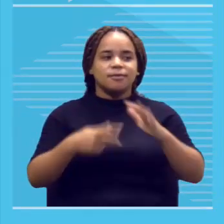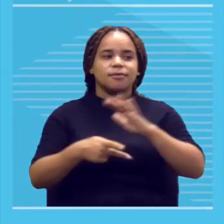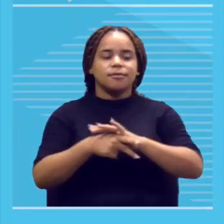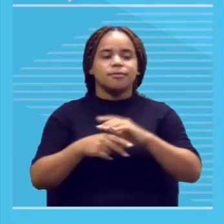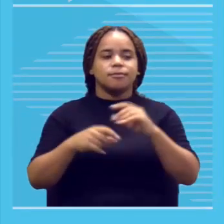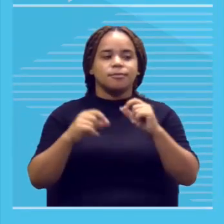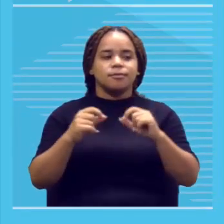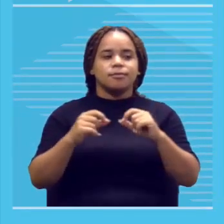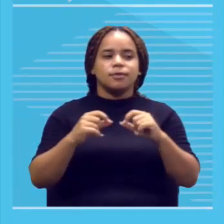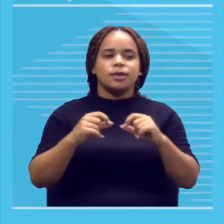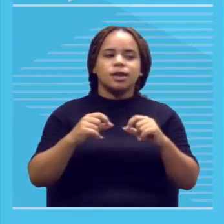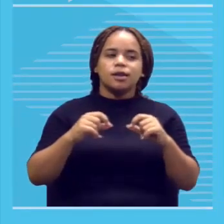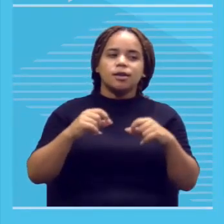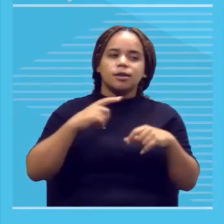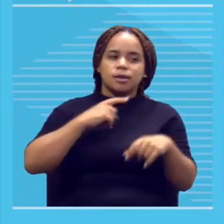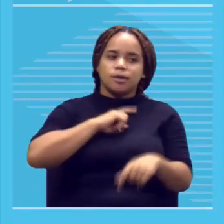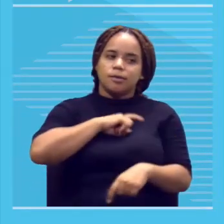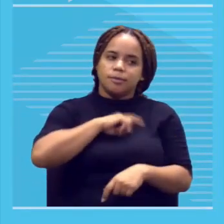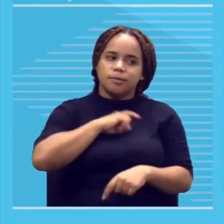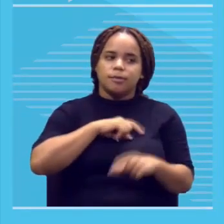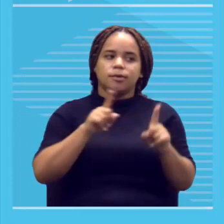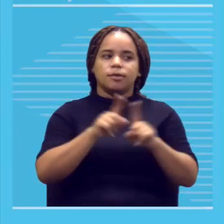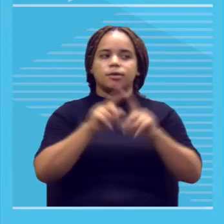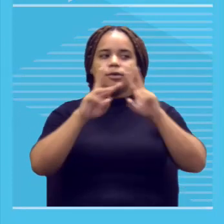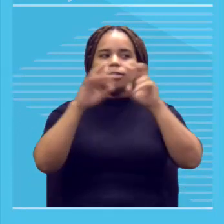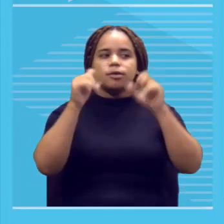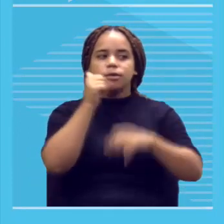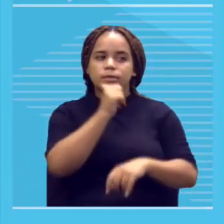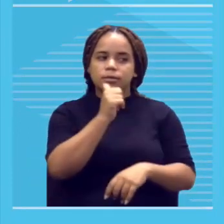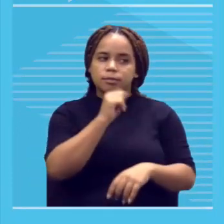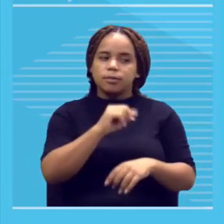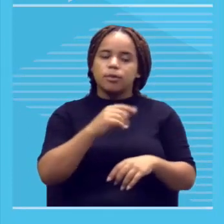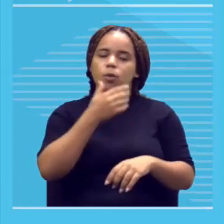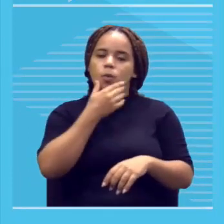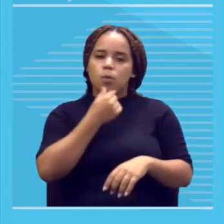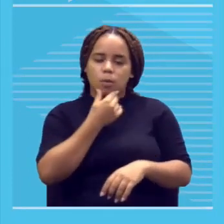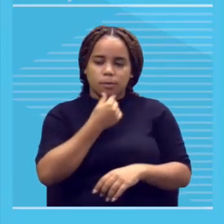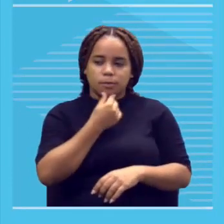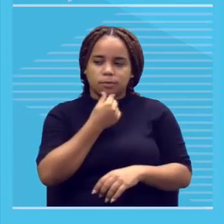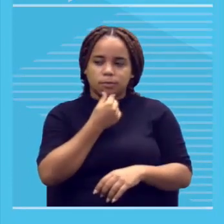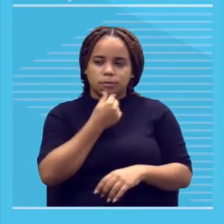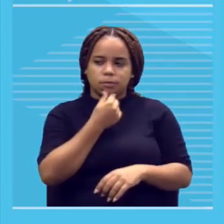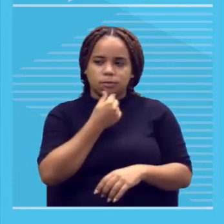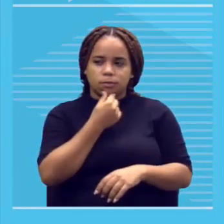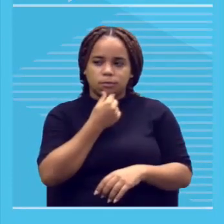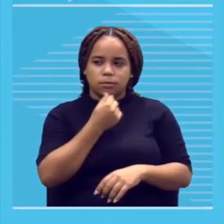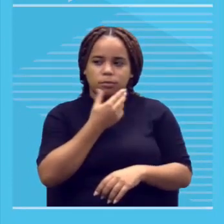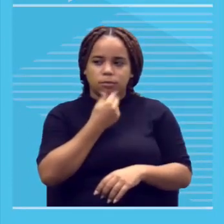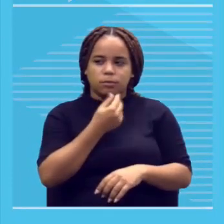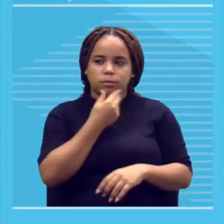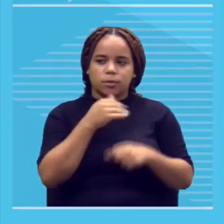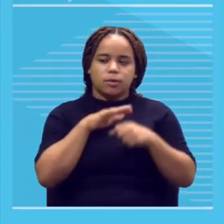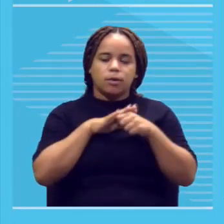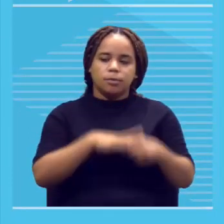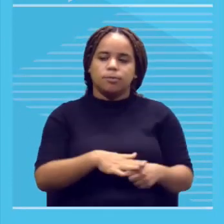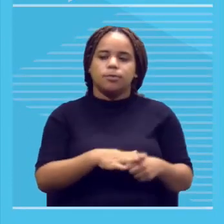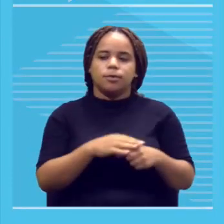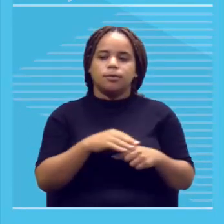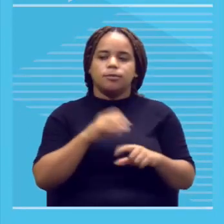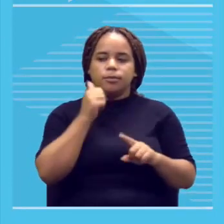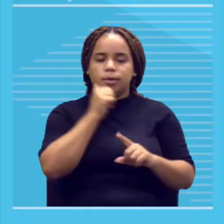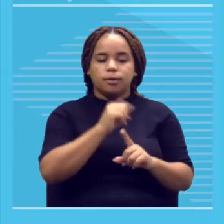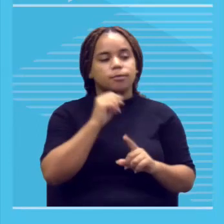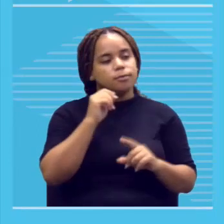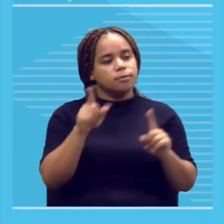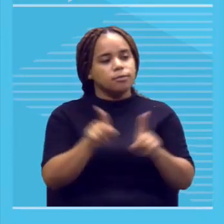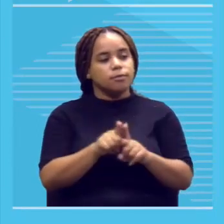predomínio injusto e Cruel que sobre a mulher assumiu o homem Ou